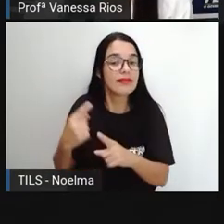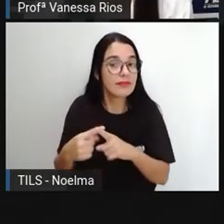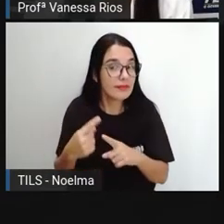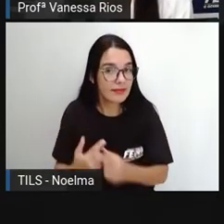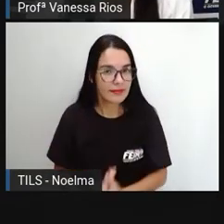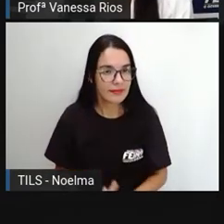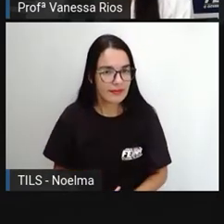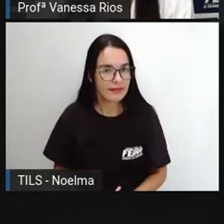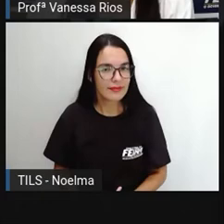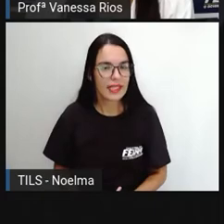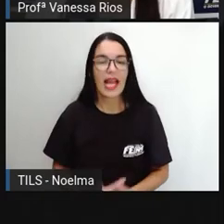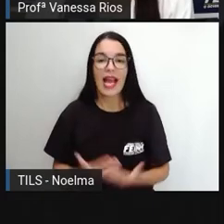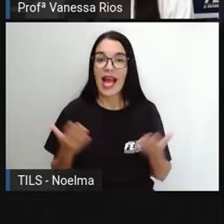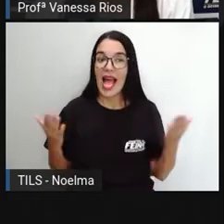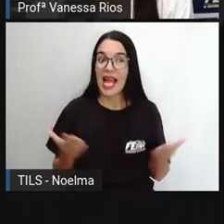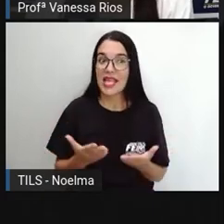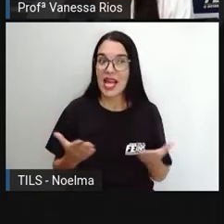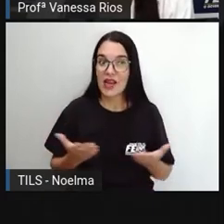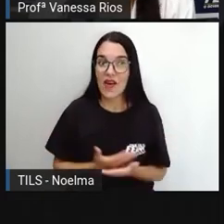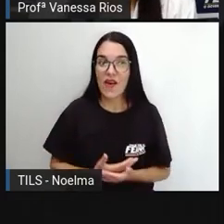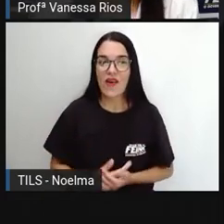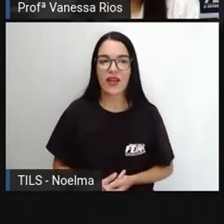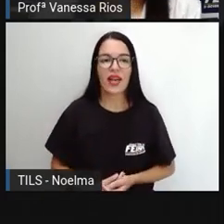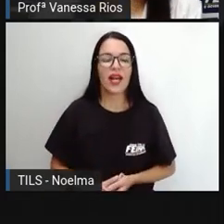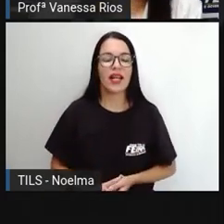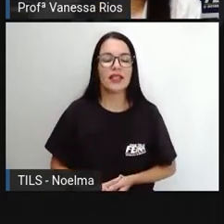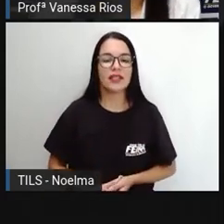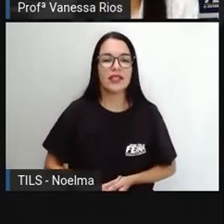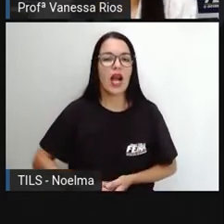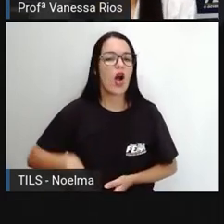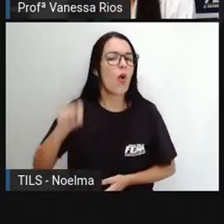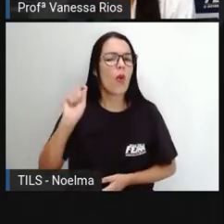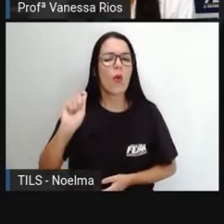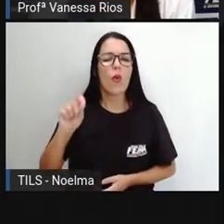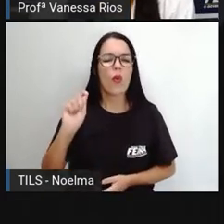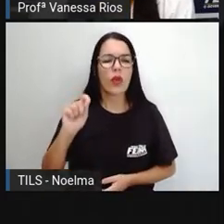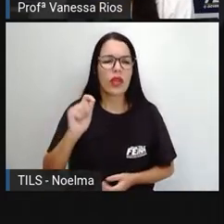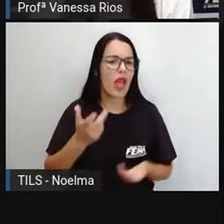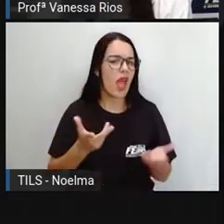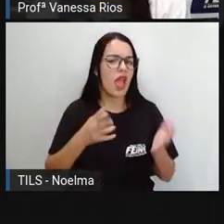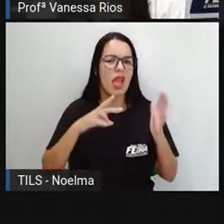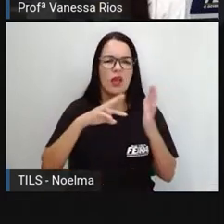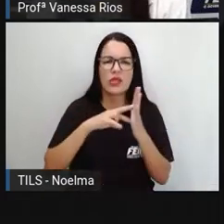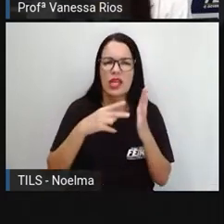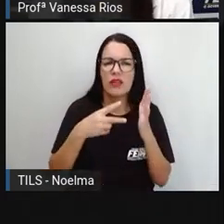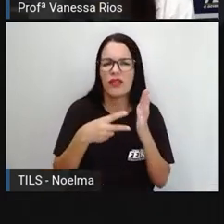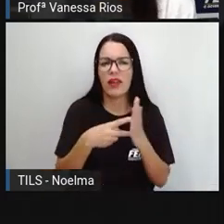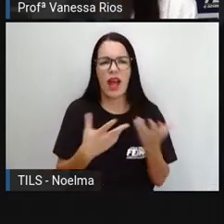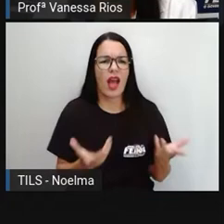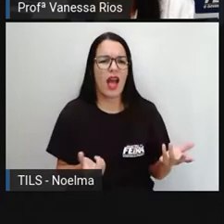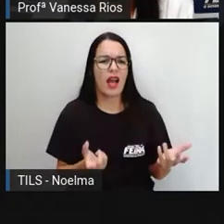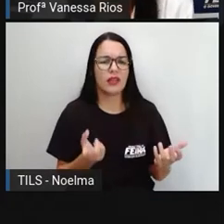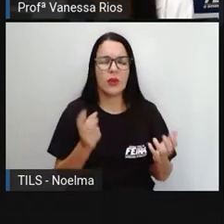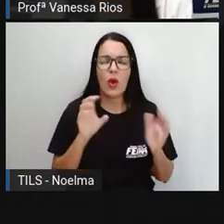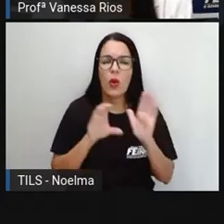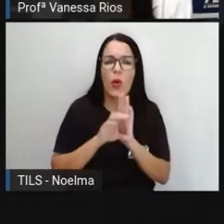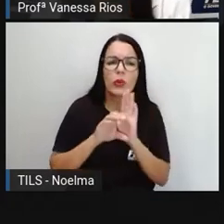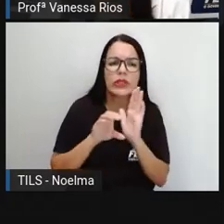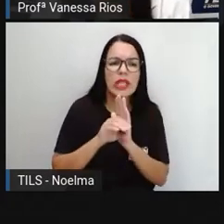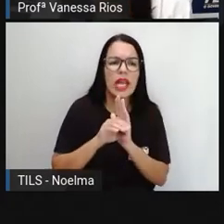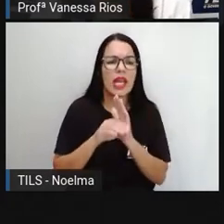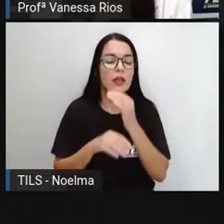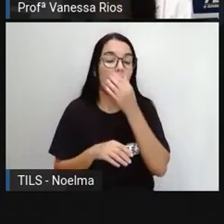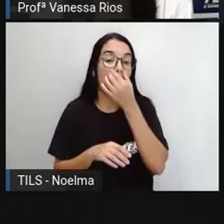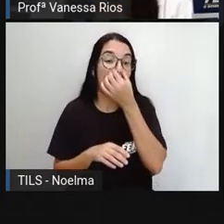E aí, antes, né, da gente já pensar nas respostas e já falar, oralizar, escrever as respostas para